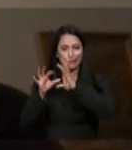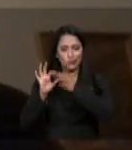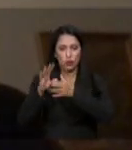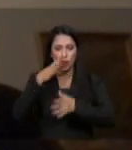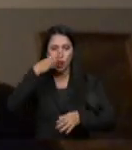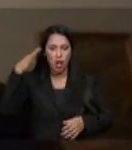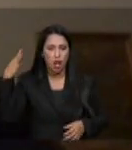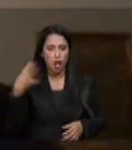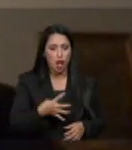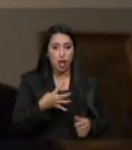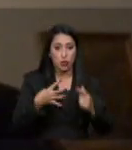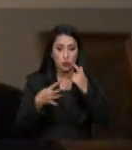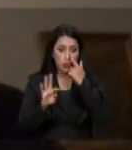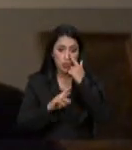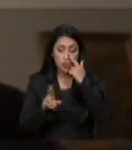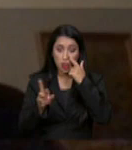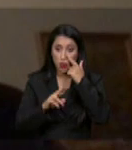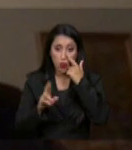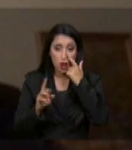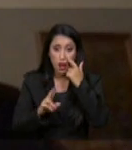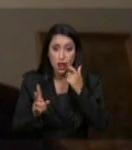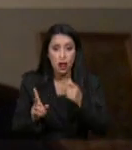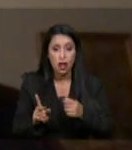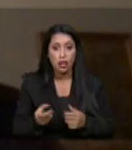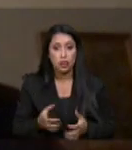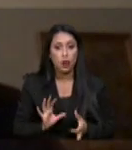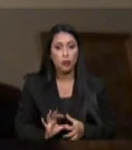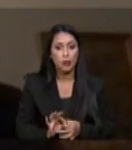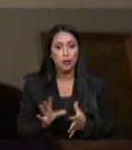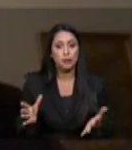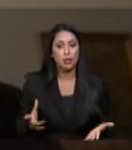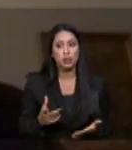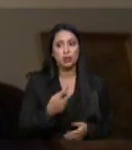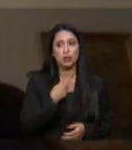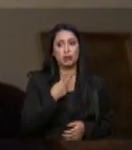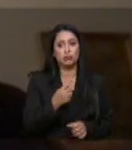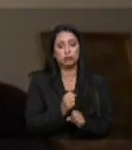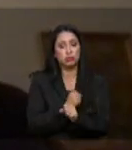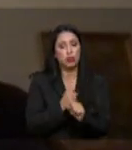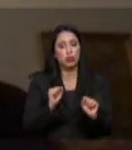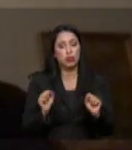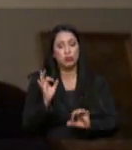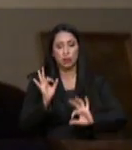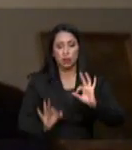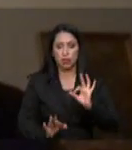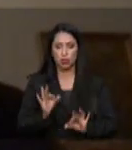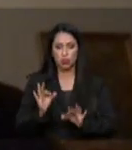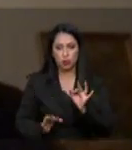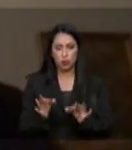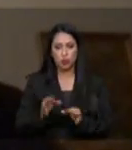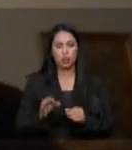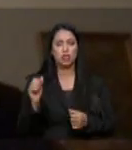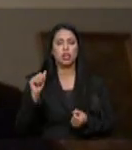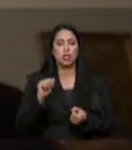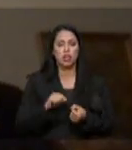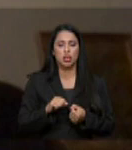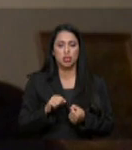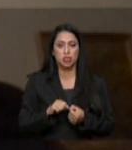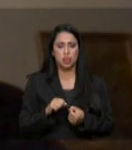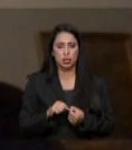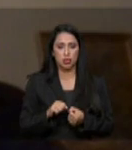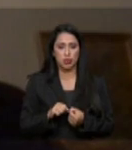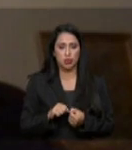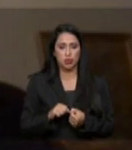própria acusação ele não não permite Ô há uma impossibilidade jurídica da realização